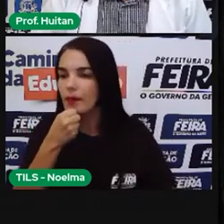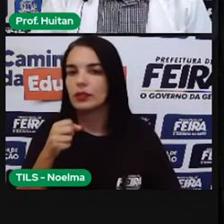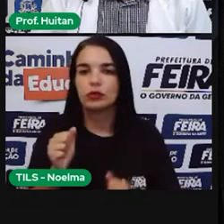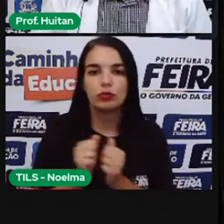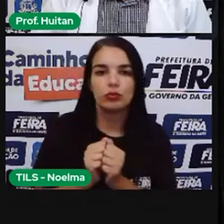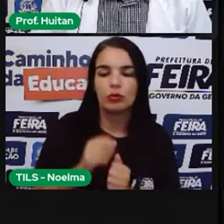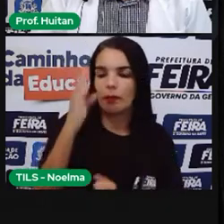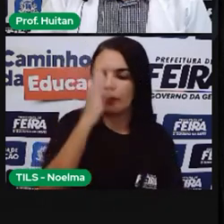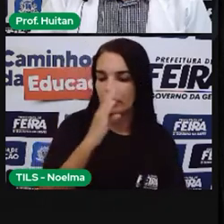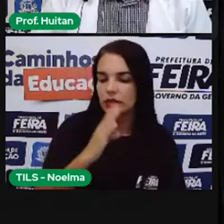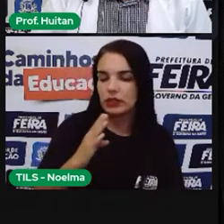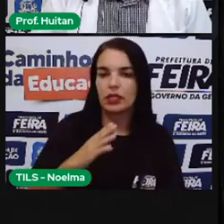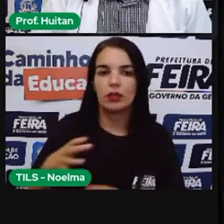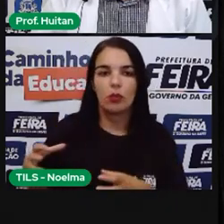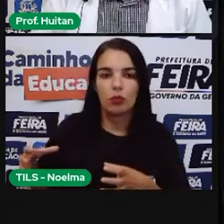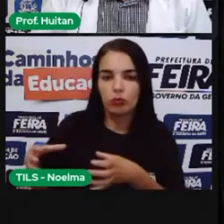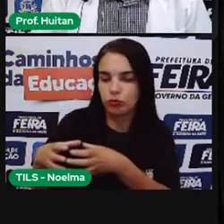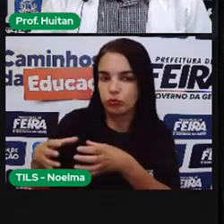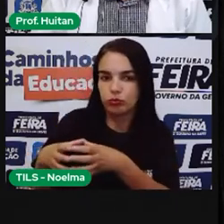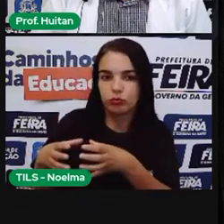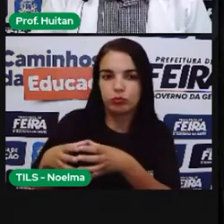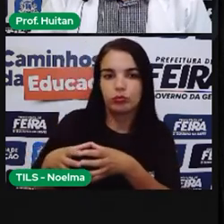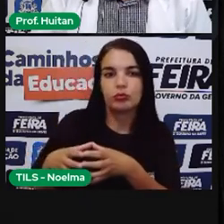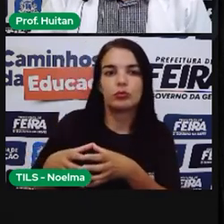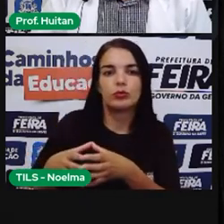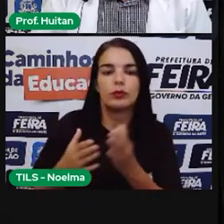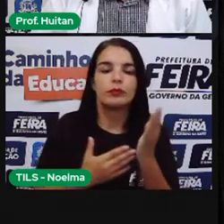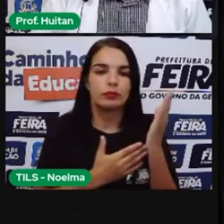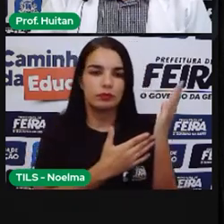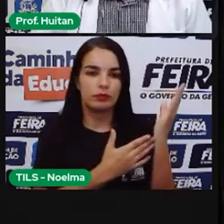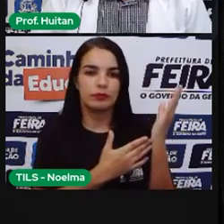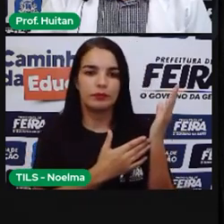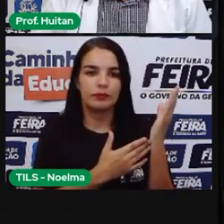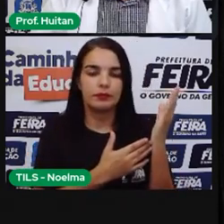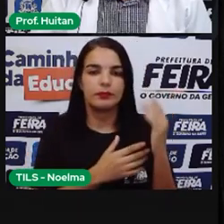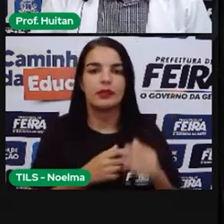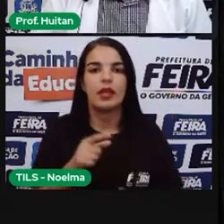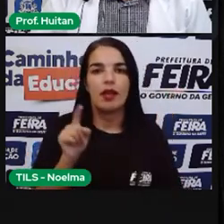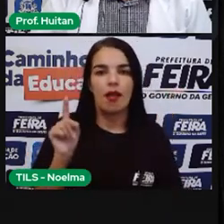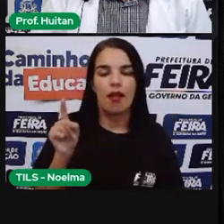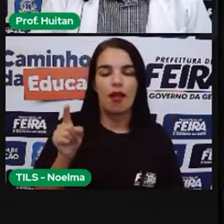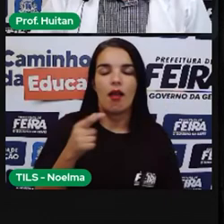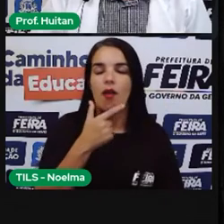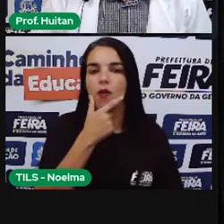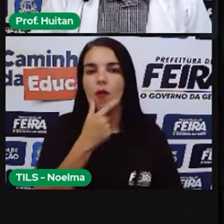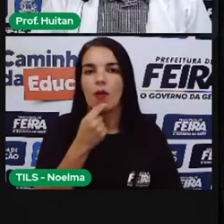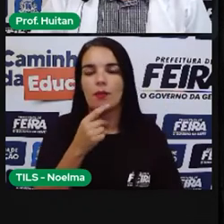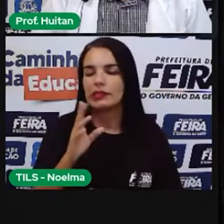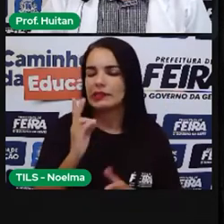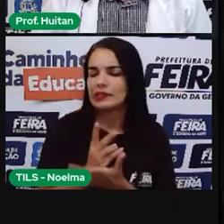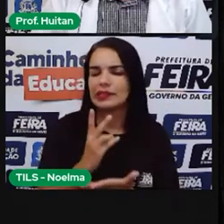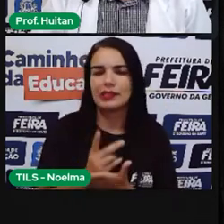do extinto grupo de pagode Exalta Samba. Então, esse está sempre na